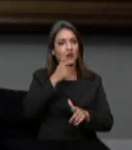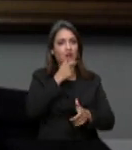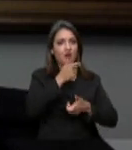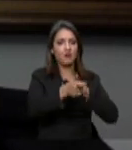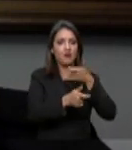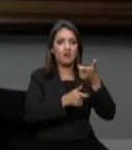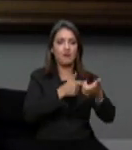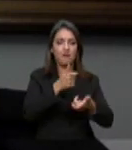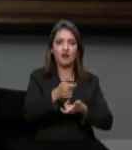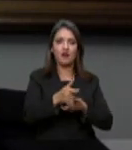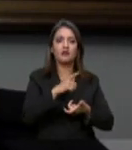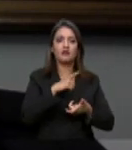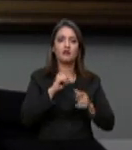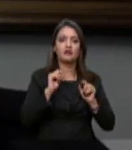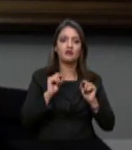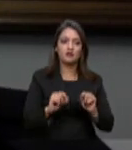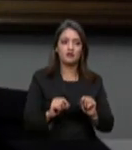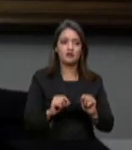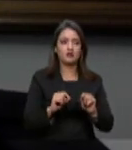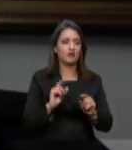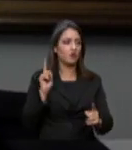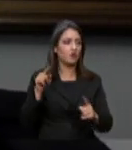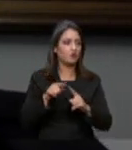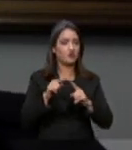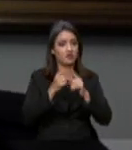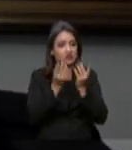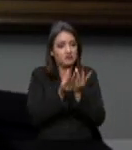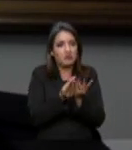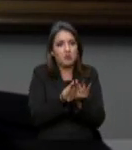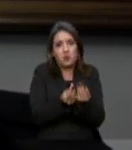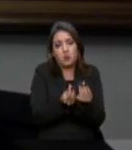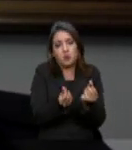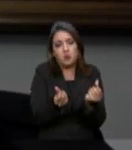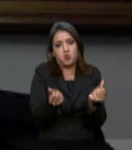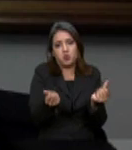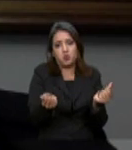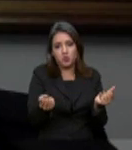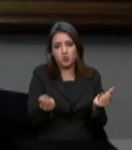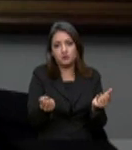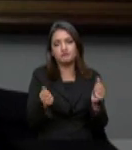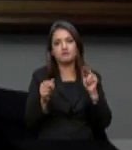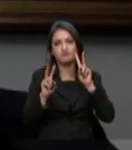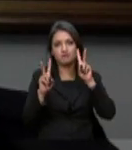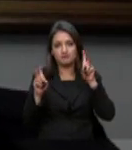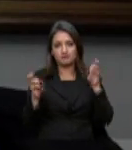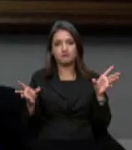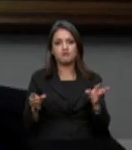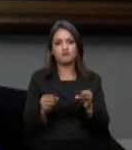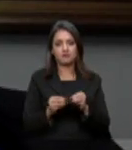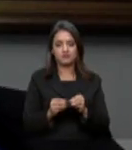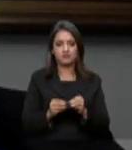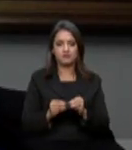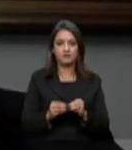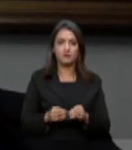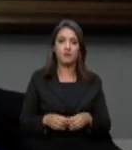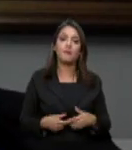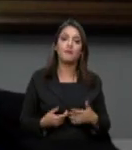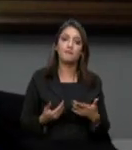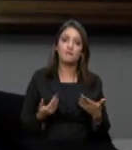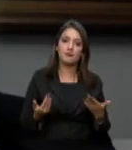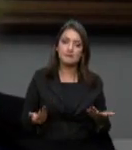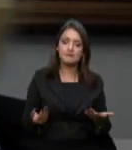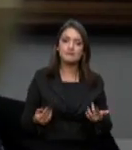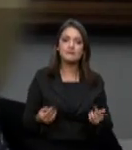mais que ameaça minar esses pressupostos fecho" A